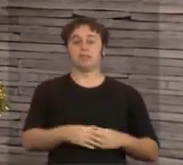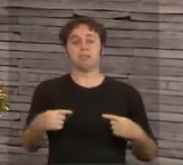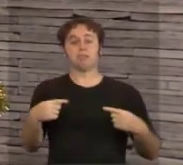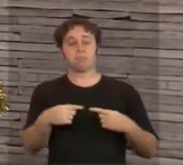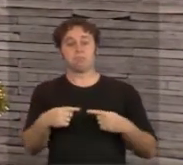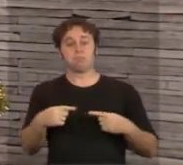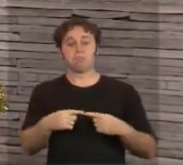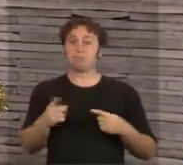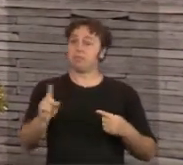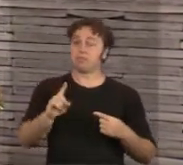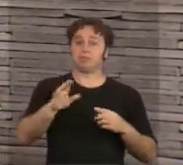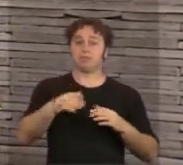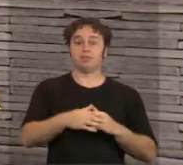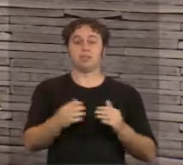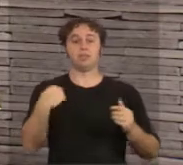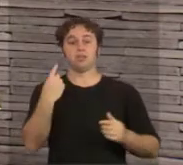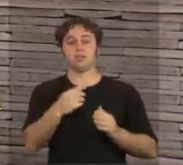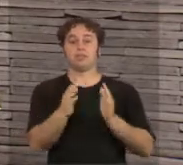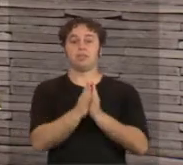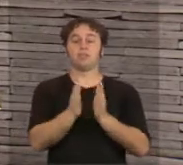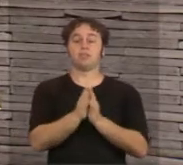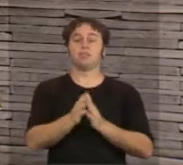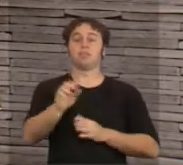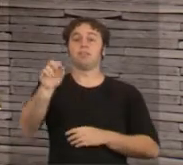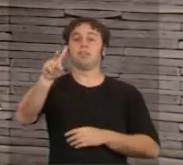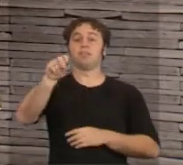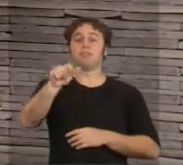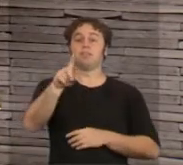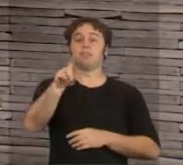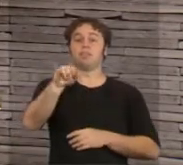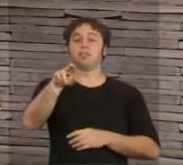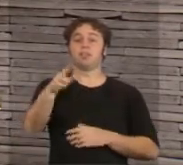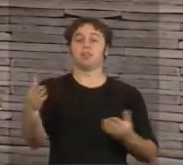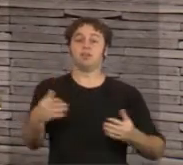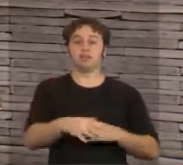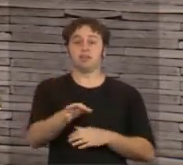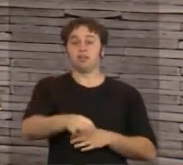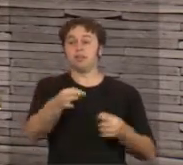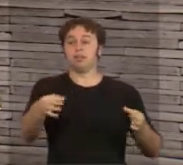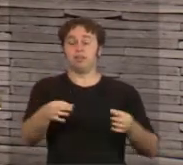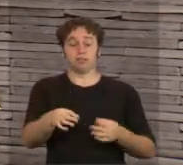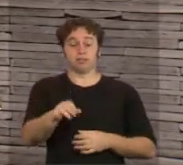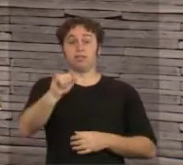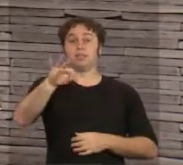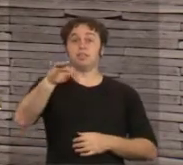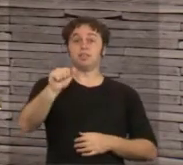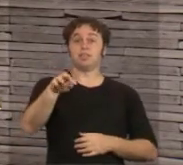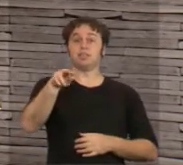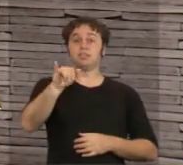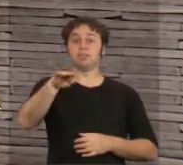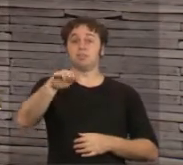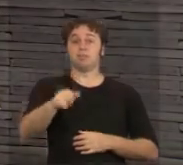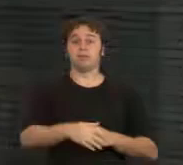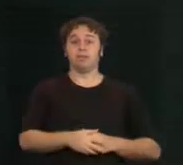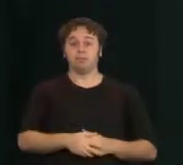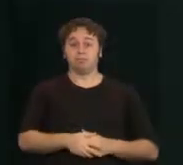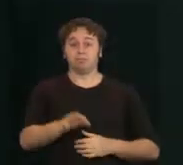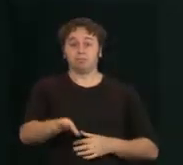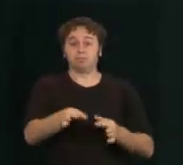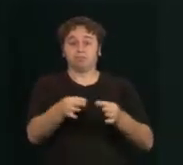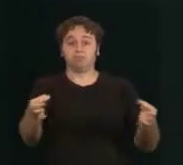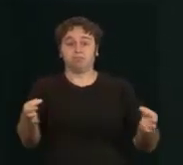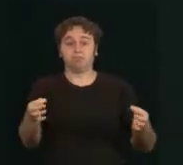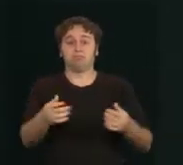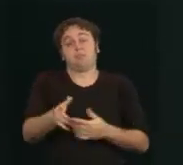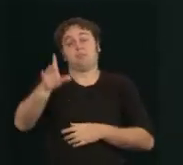acredito em providência. A gente rezou com o Valdir de Itatiba, e essa intenção vem de Itatiba. Olha só, nada programado, é tudo